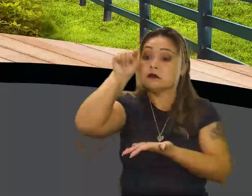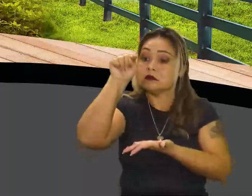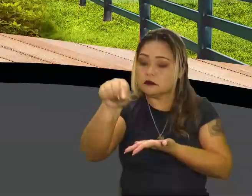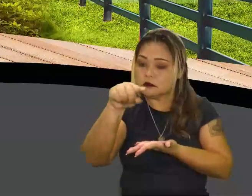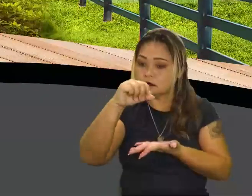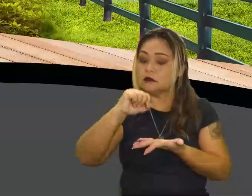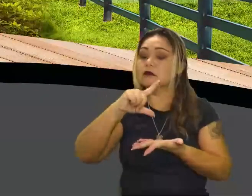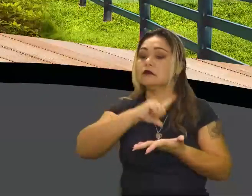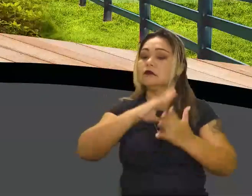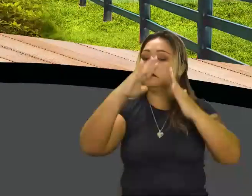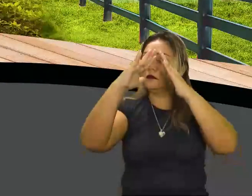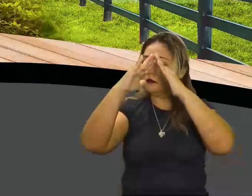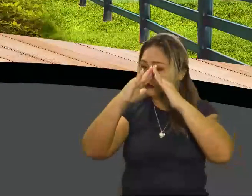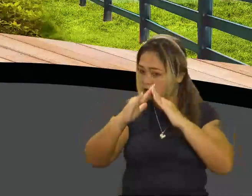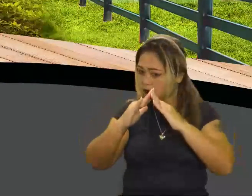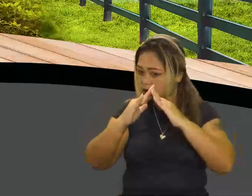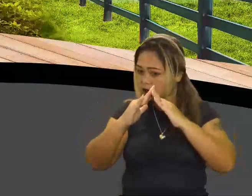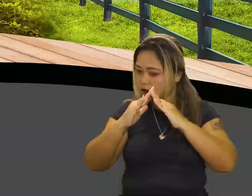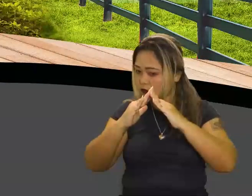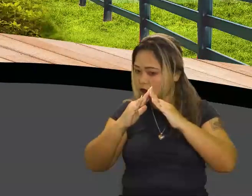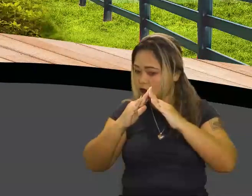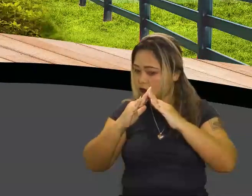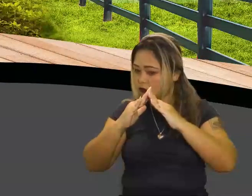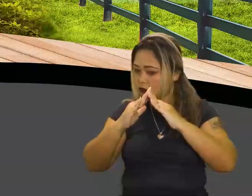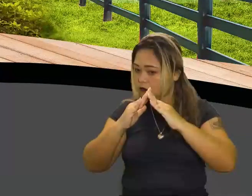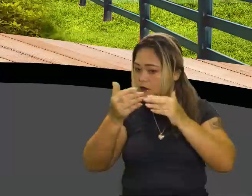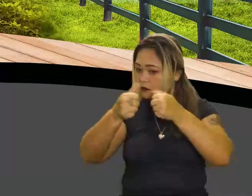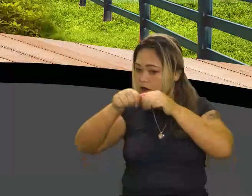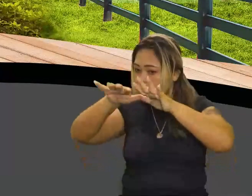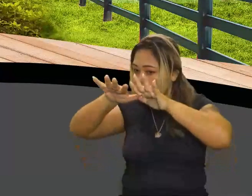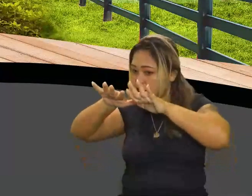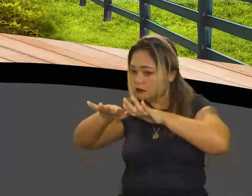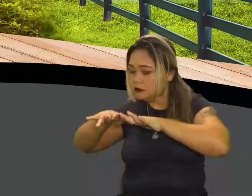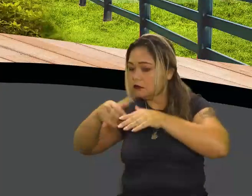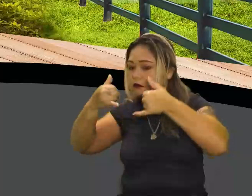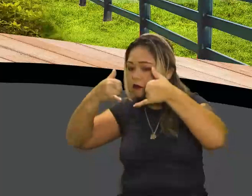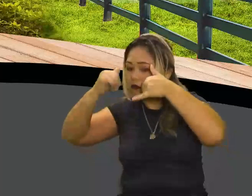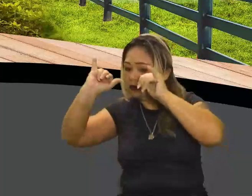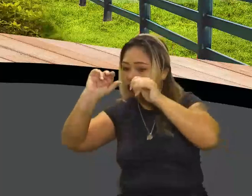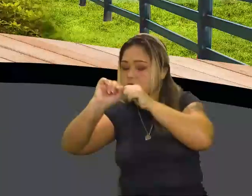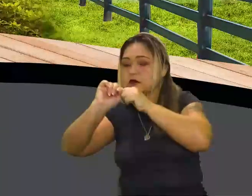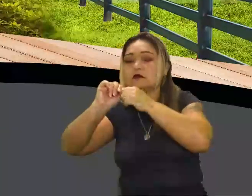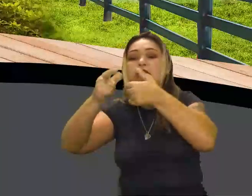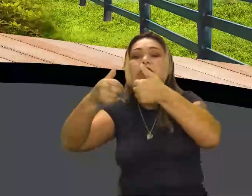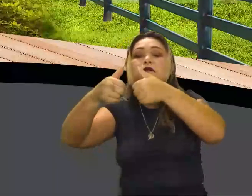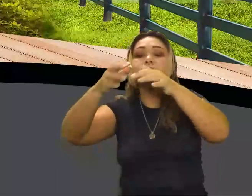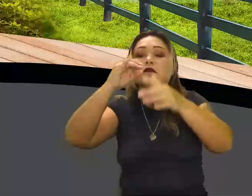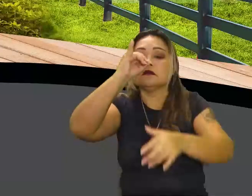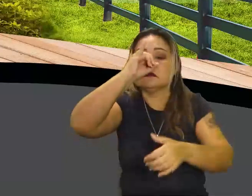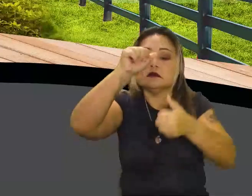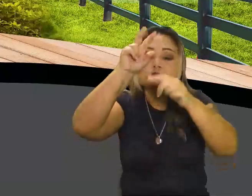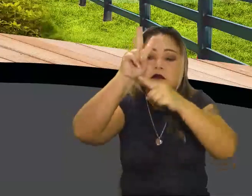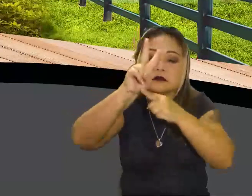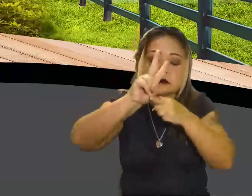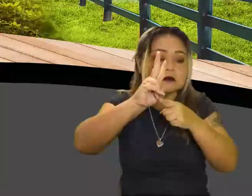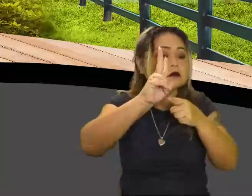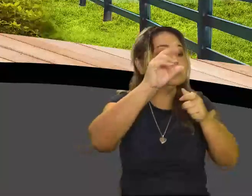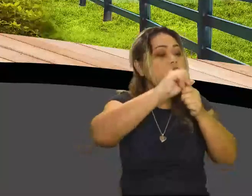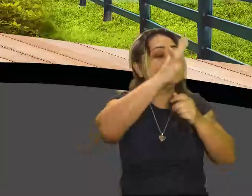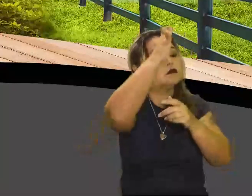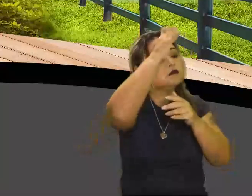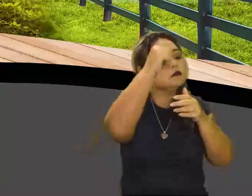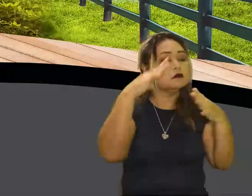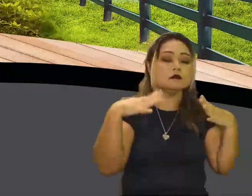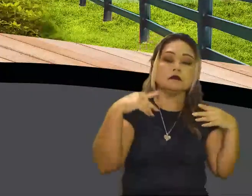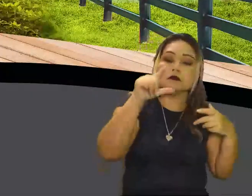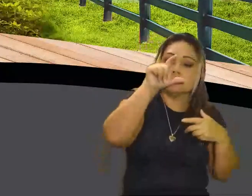que tem na sua casa aí uma instalação para bovinocultura, para suinocultura, para